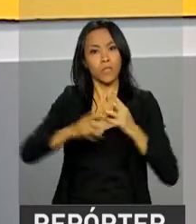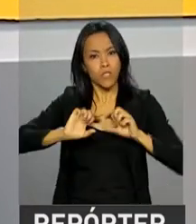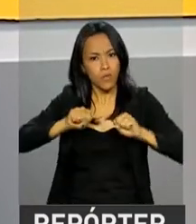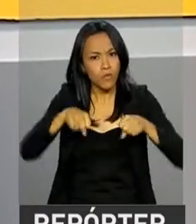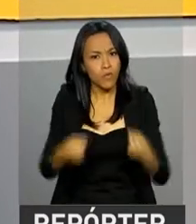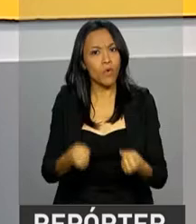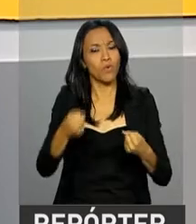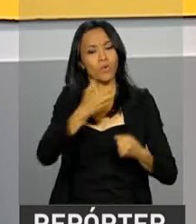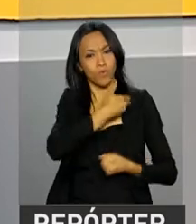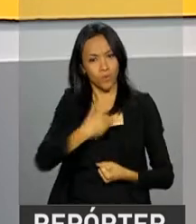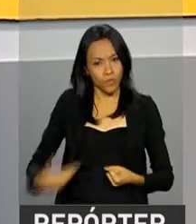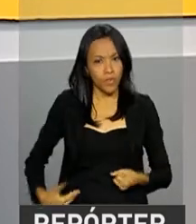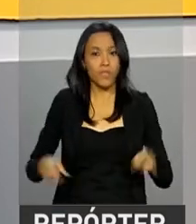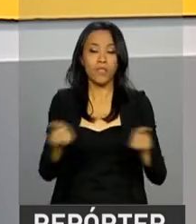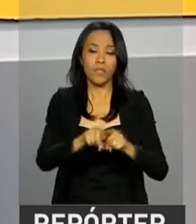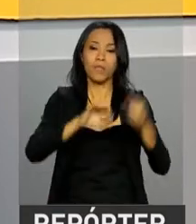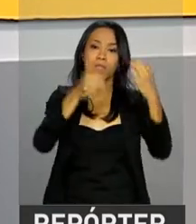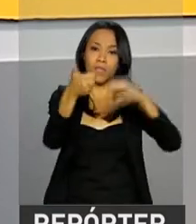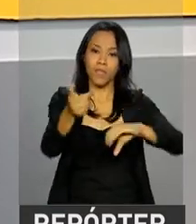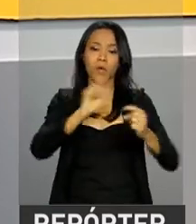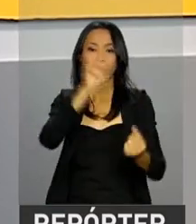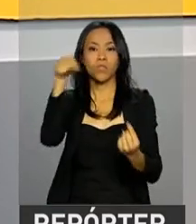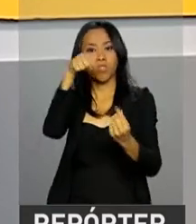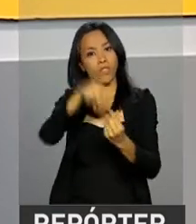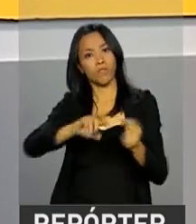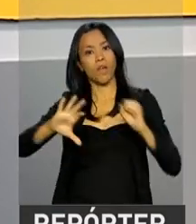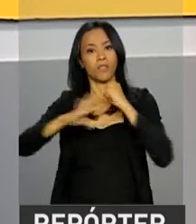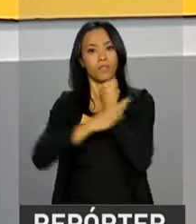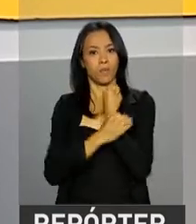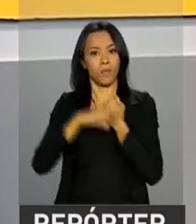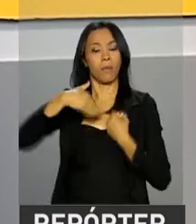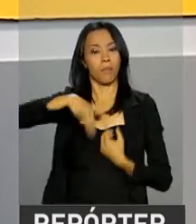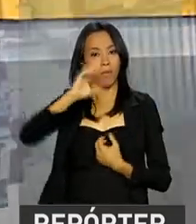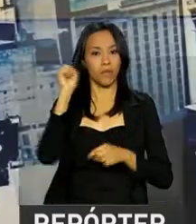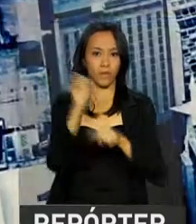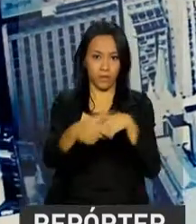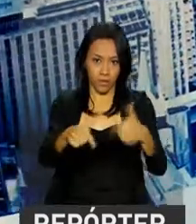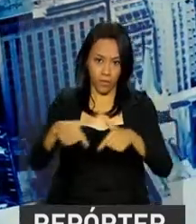do Congresso para garantir mais empregos e gerar renda para a população.